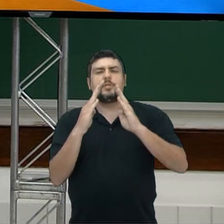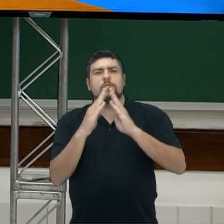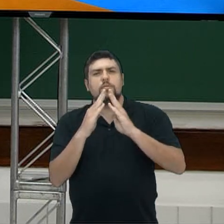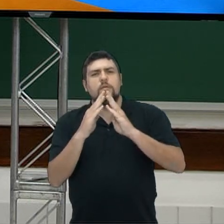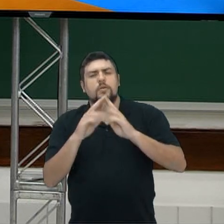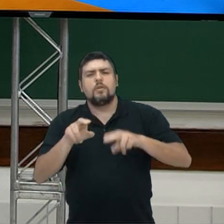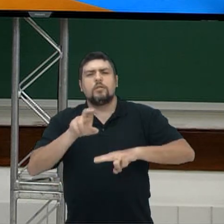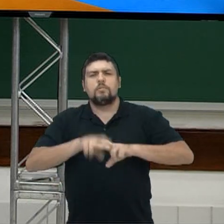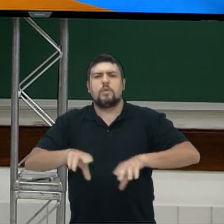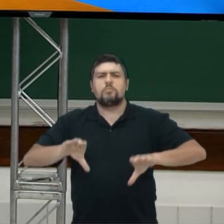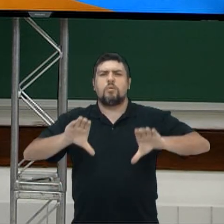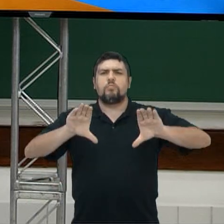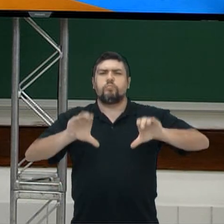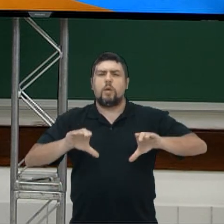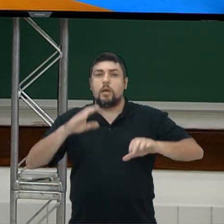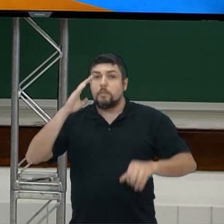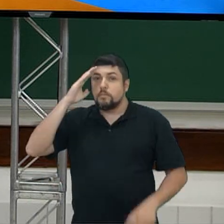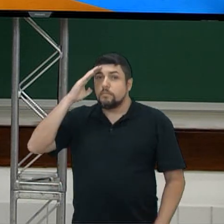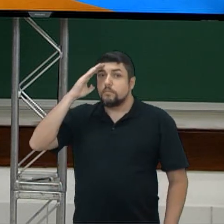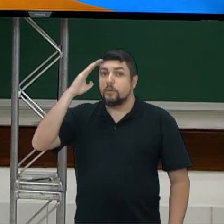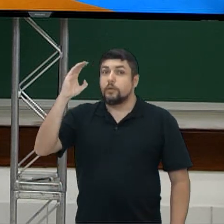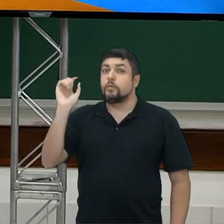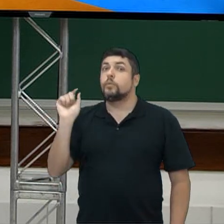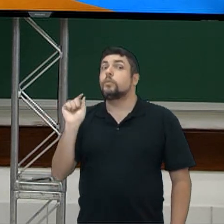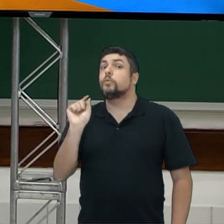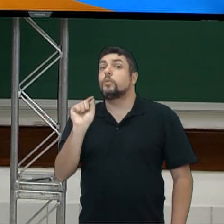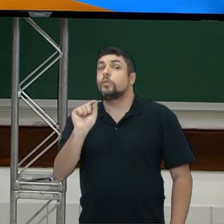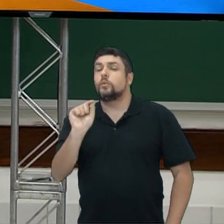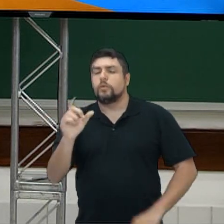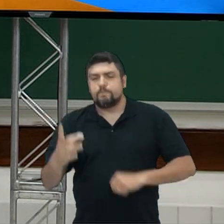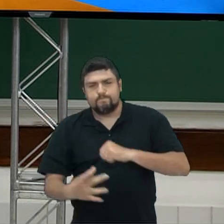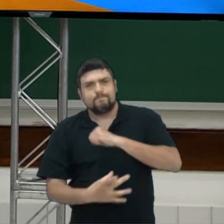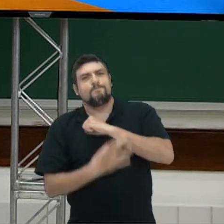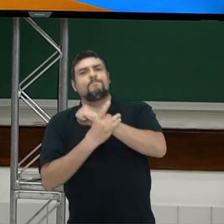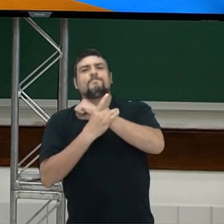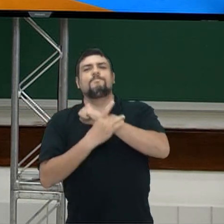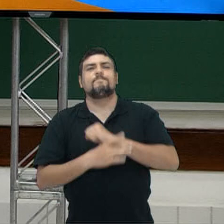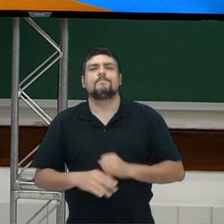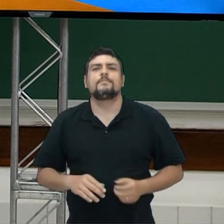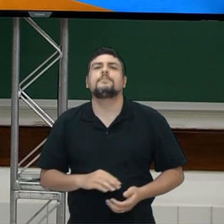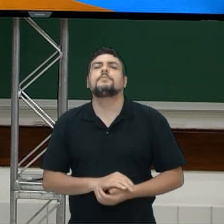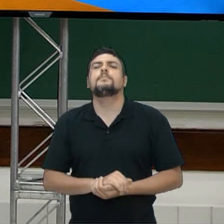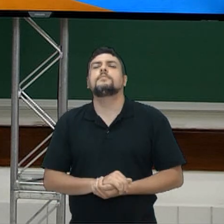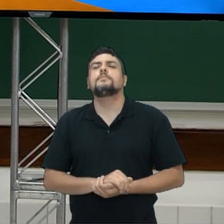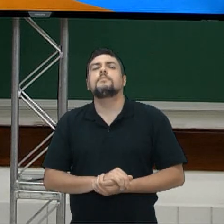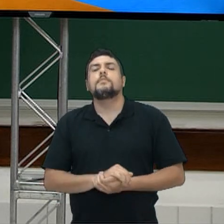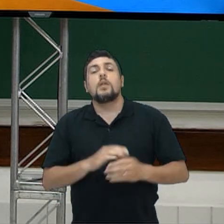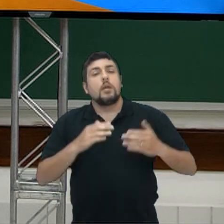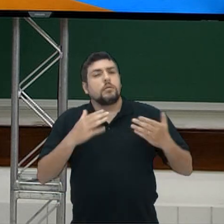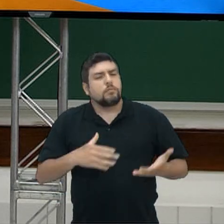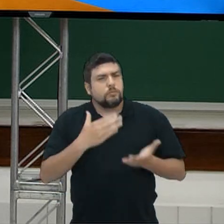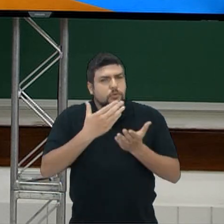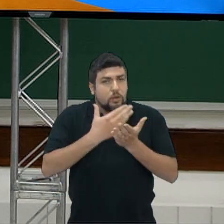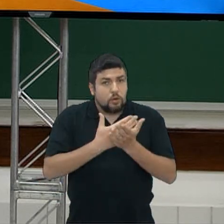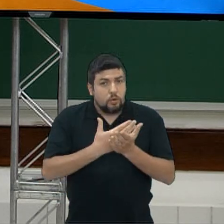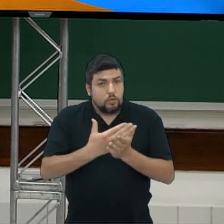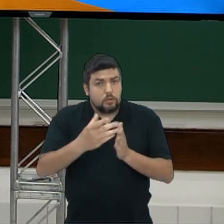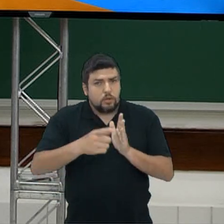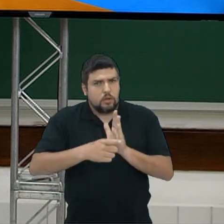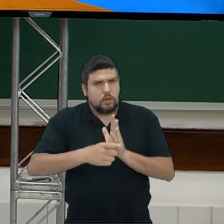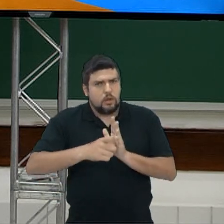bem confortável e principalmente em segurança. Certo, galera? Antes de começar as nossas aulas,